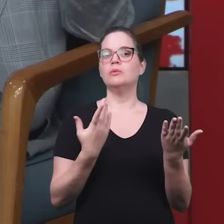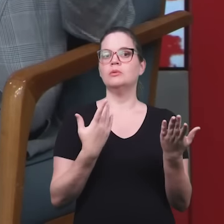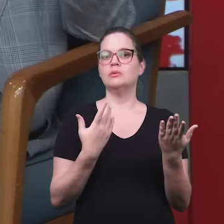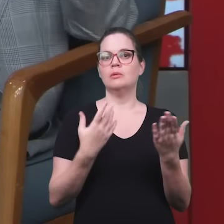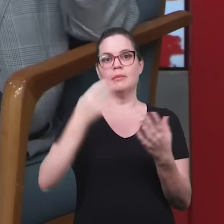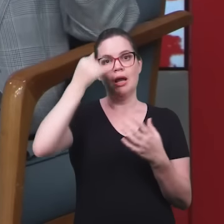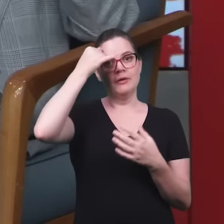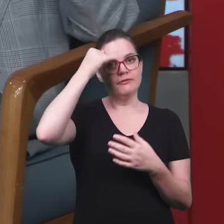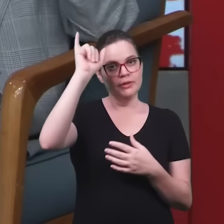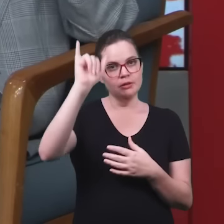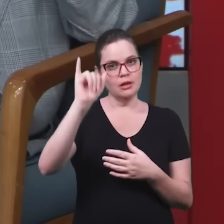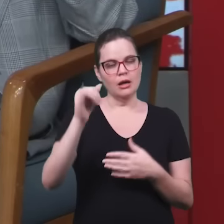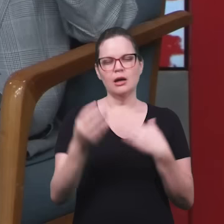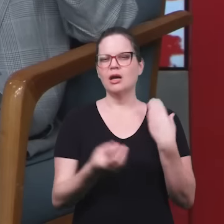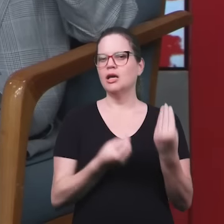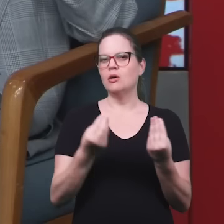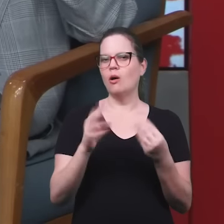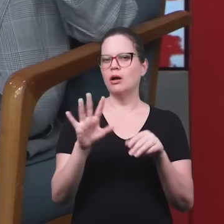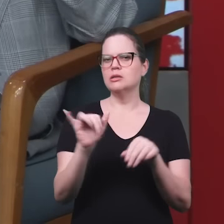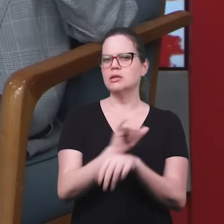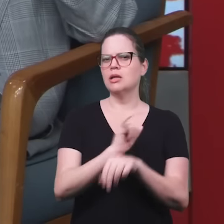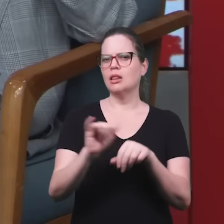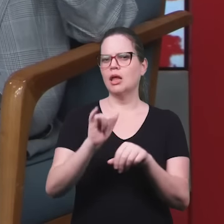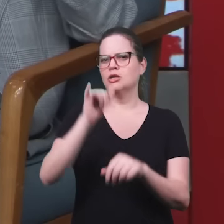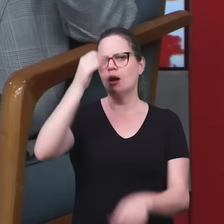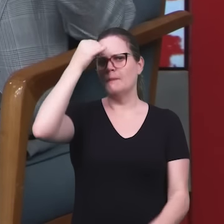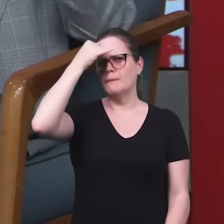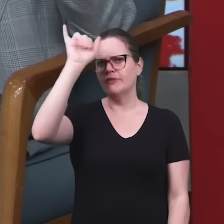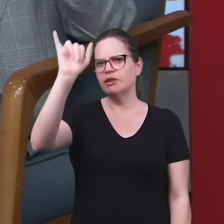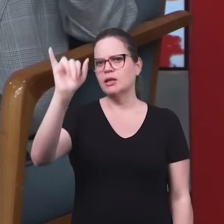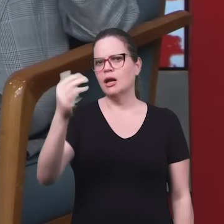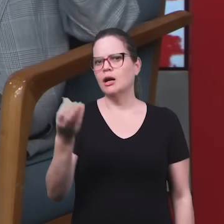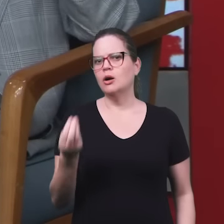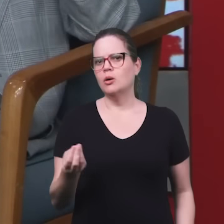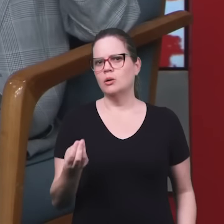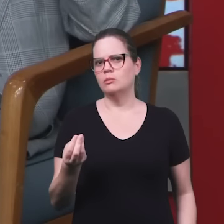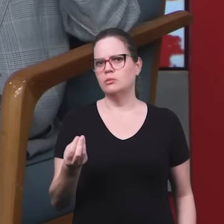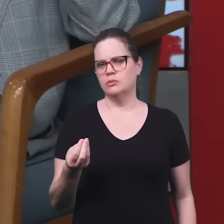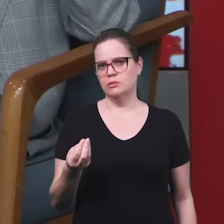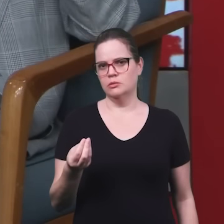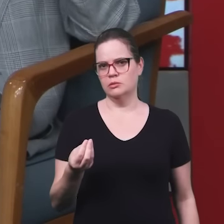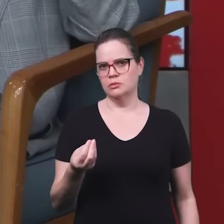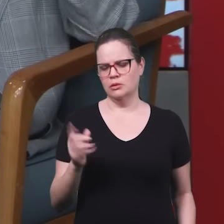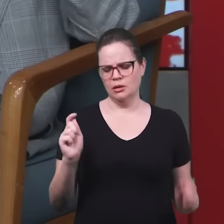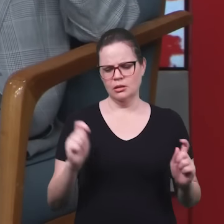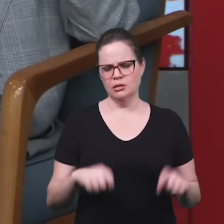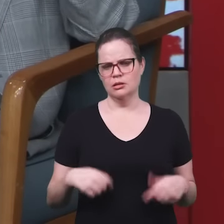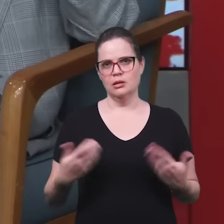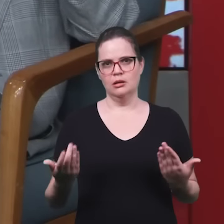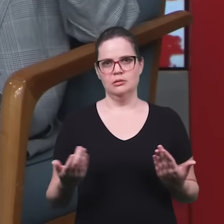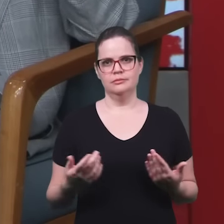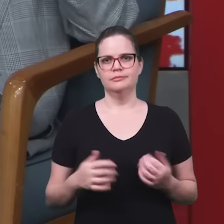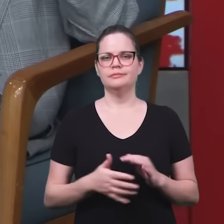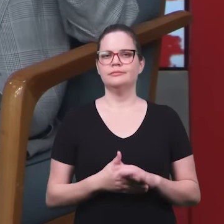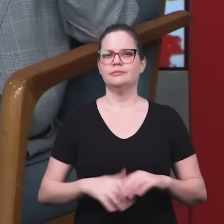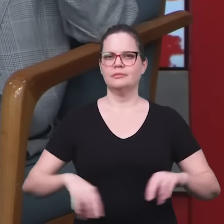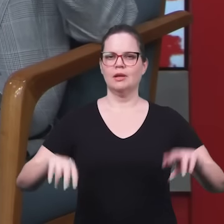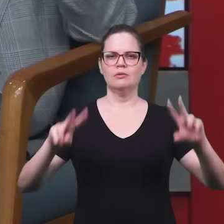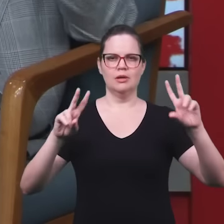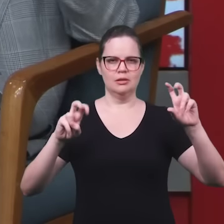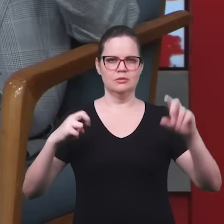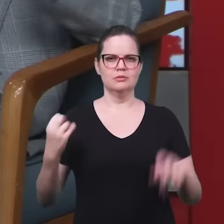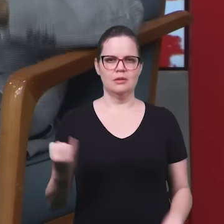Como seriam essas medidas preventivas, então, para o tratamento? É um assunto muito